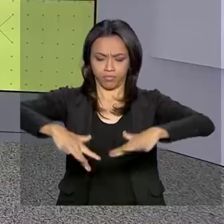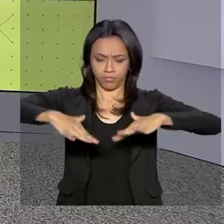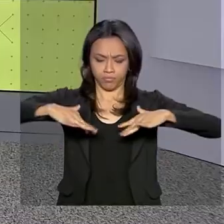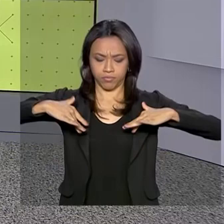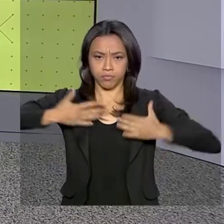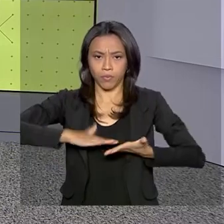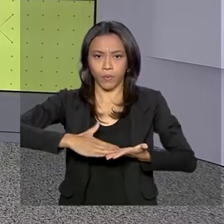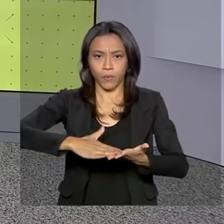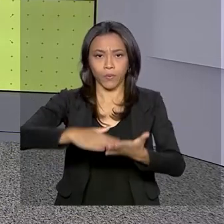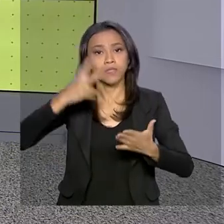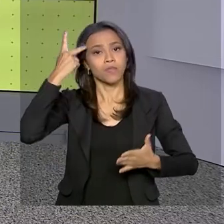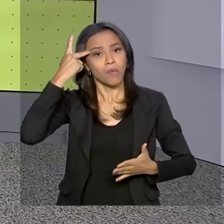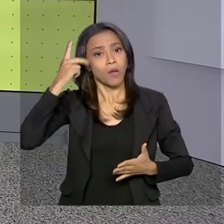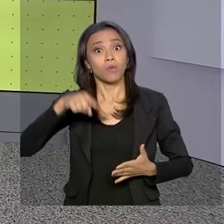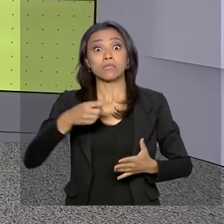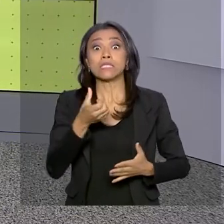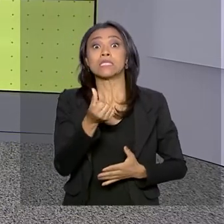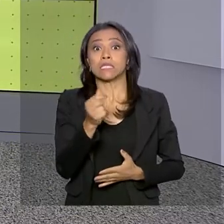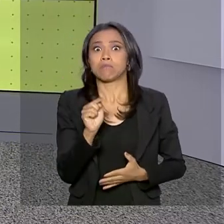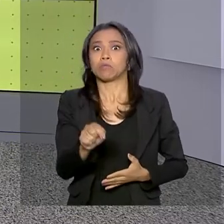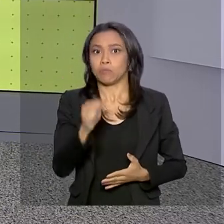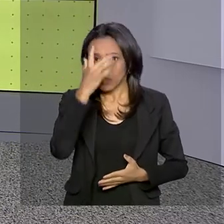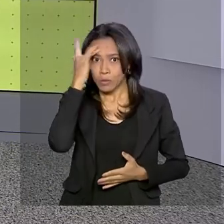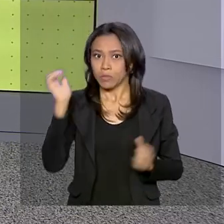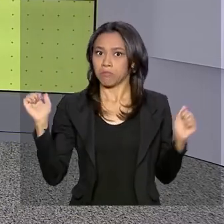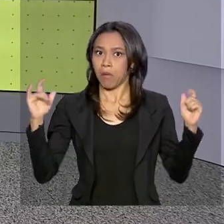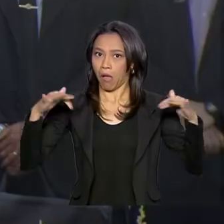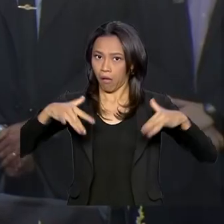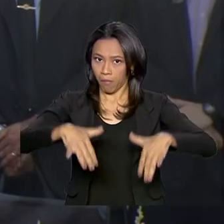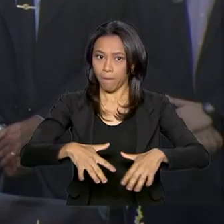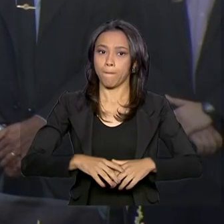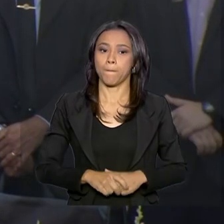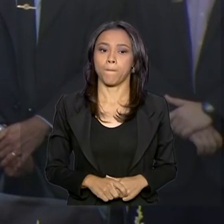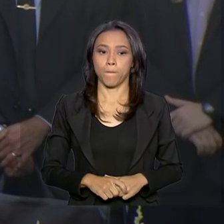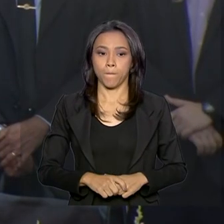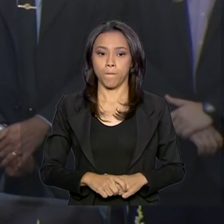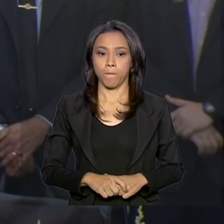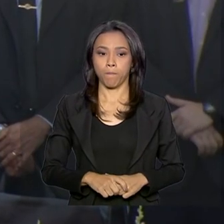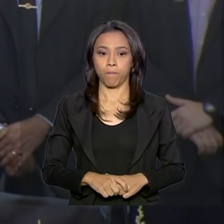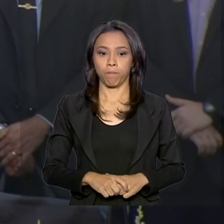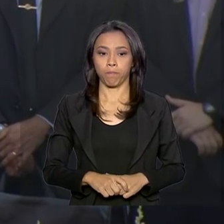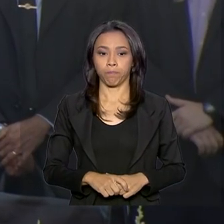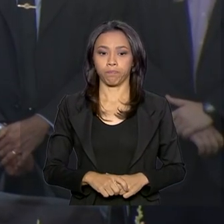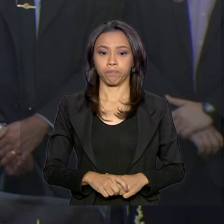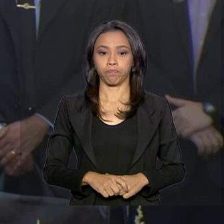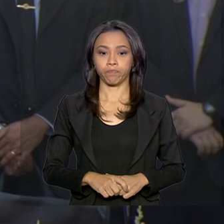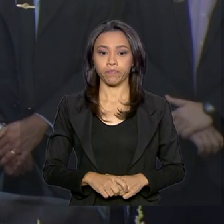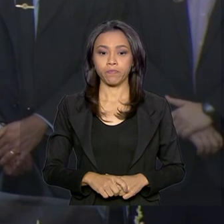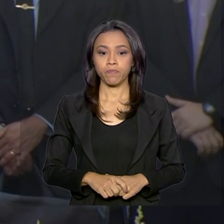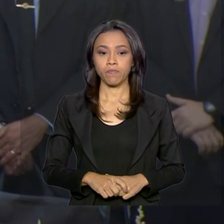com um público estimado de 6 mil pessoas. Enquanto o vídeo estiver,